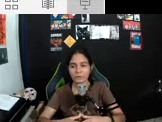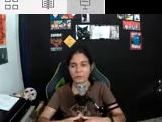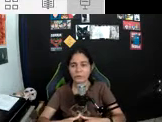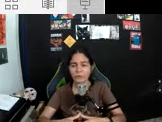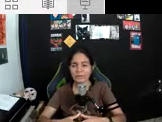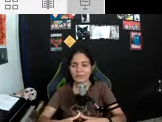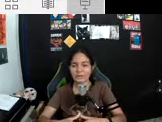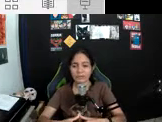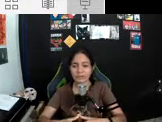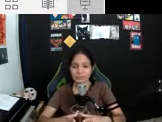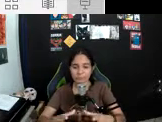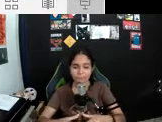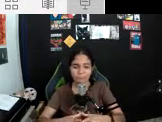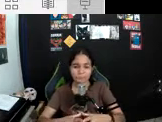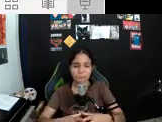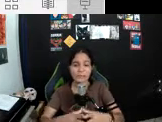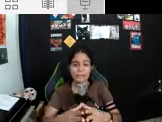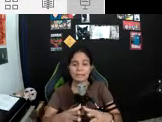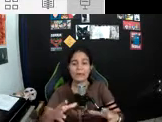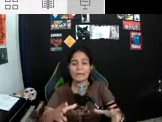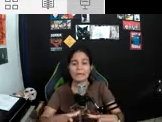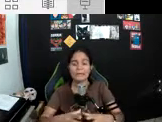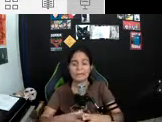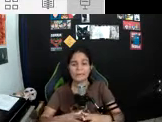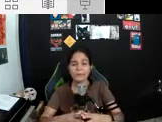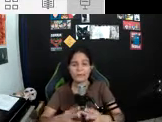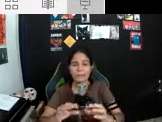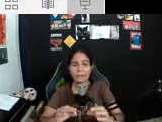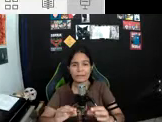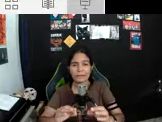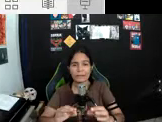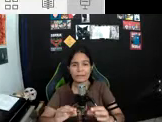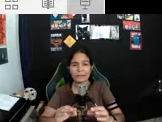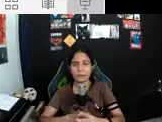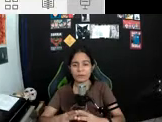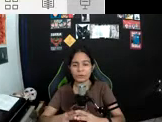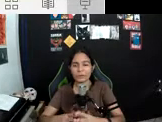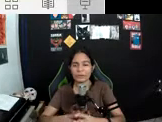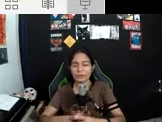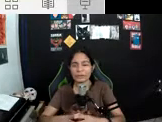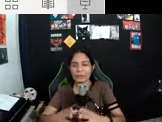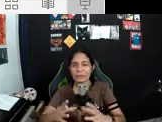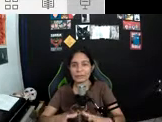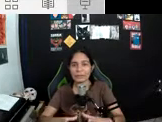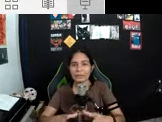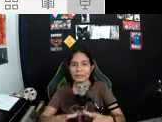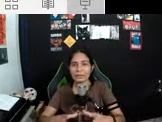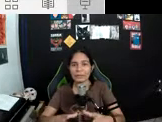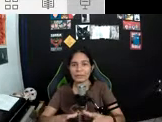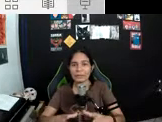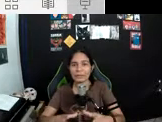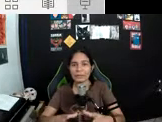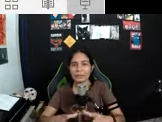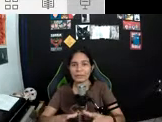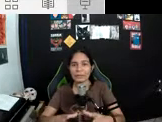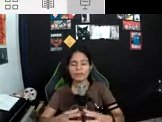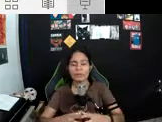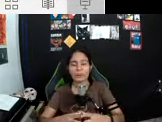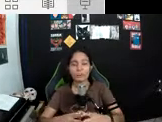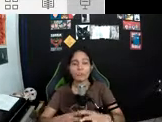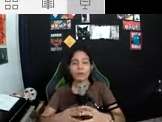né, vão ser exigidas. Então, essa resolução 554 de 2017, ela trata justamente